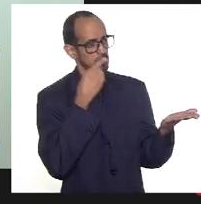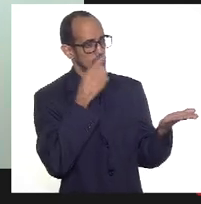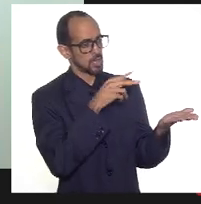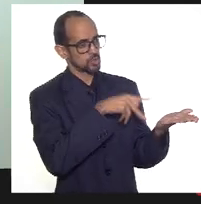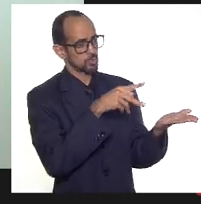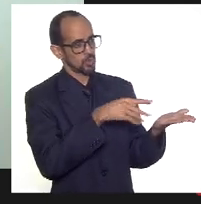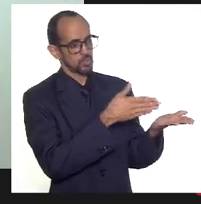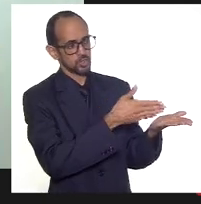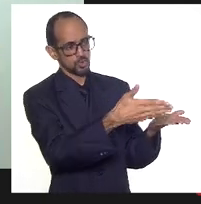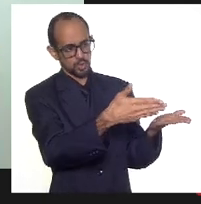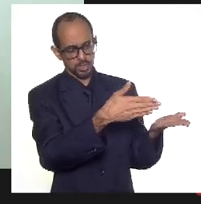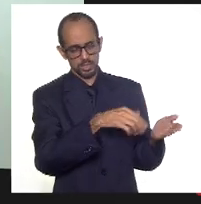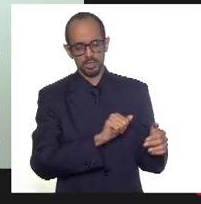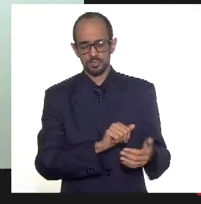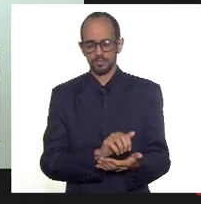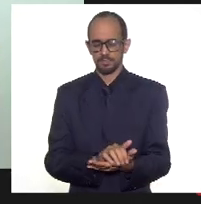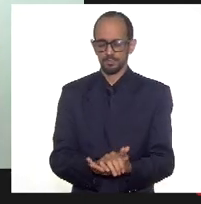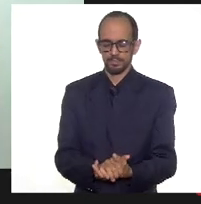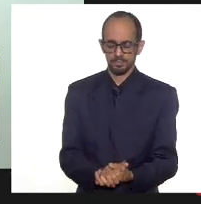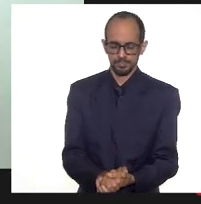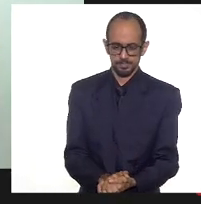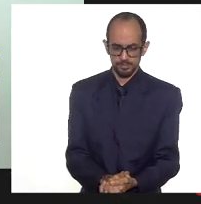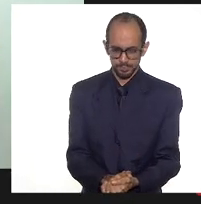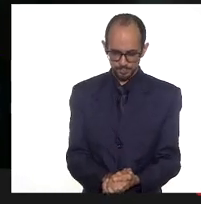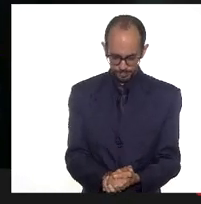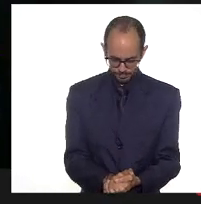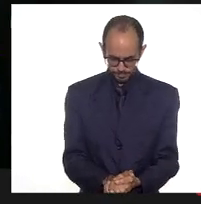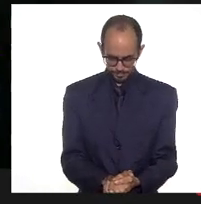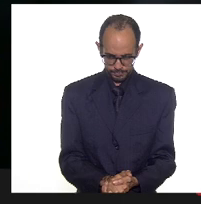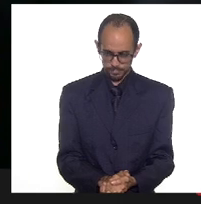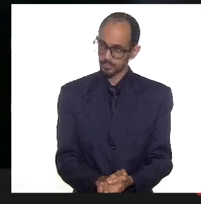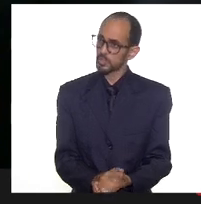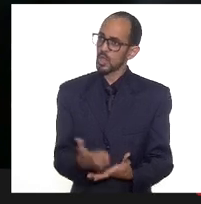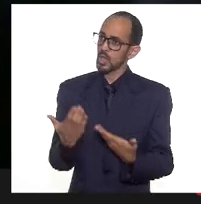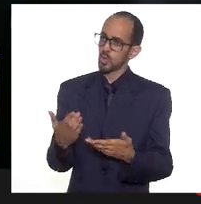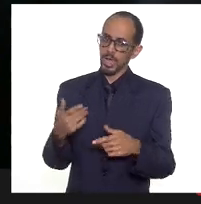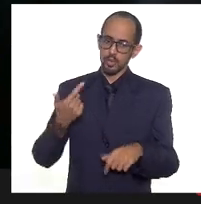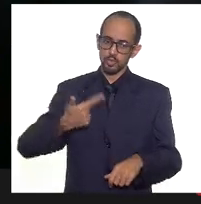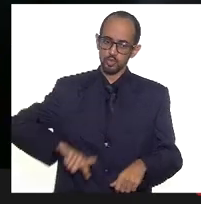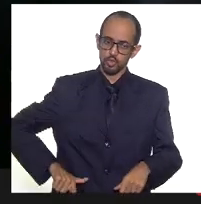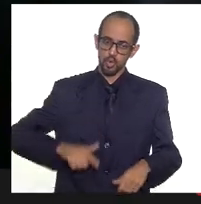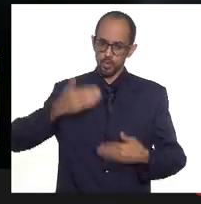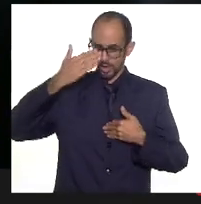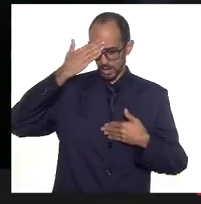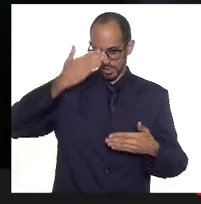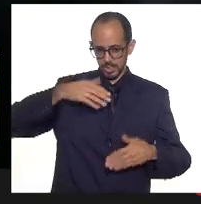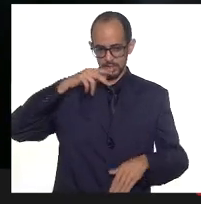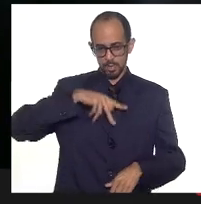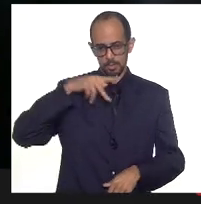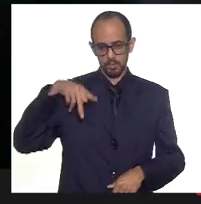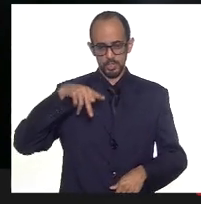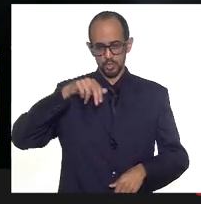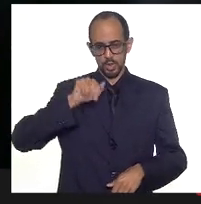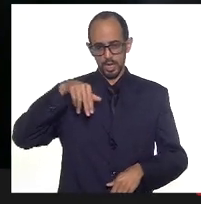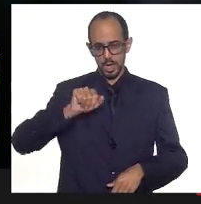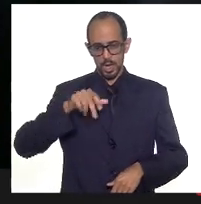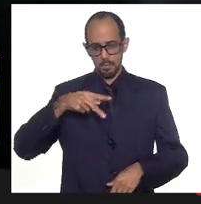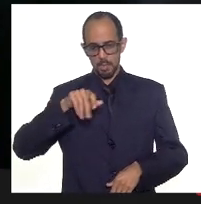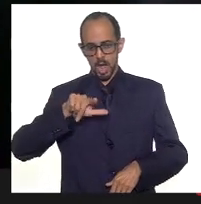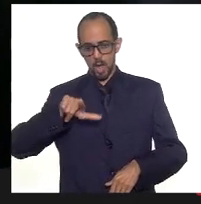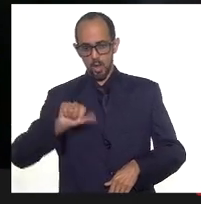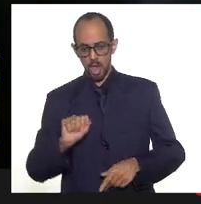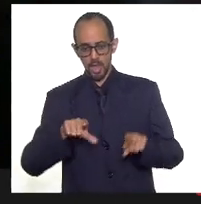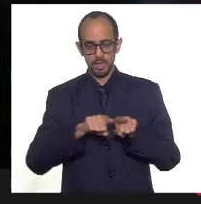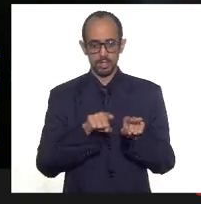doutoras e as mestras. Eu queria mais uma vez agradecer a professora Ana Paula Miranda, a